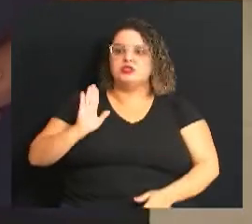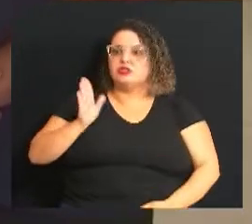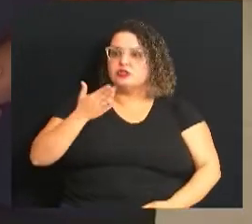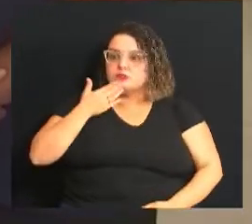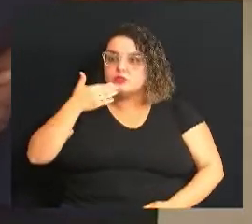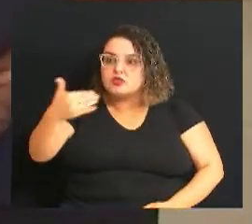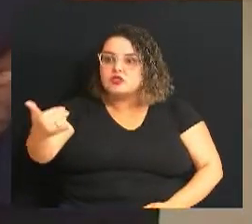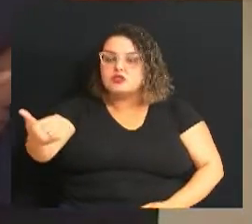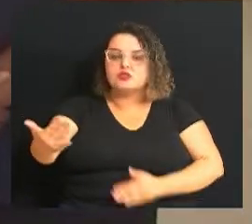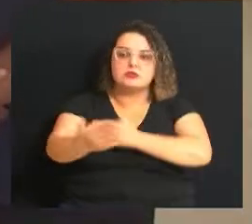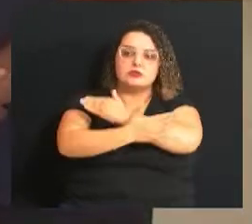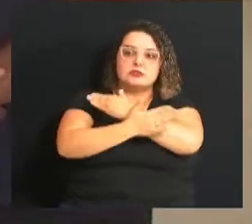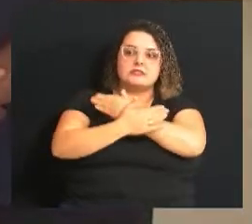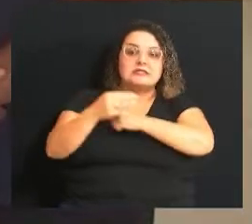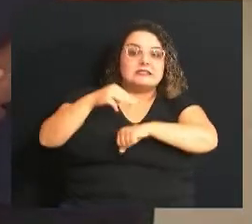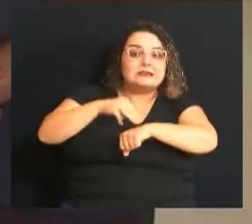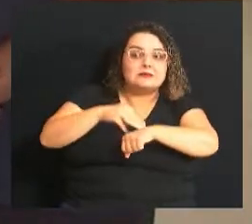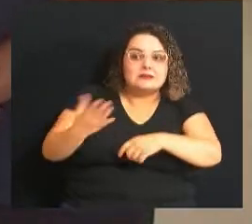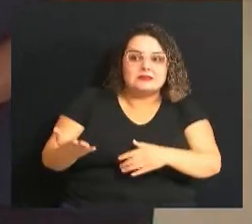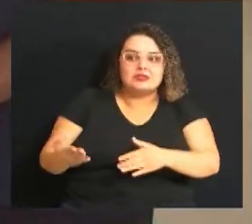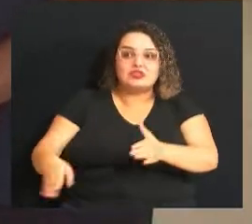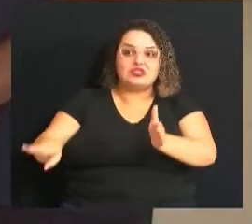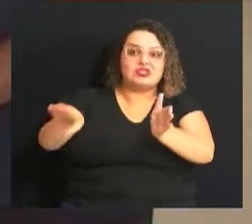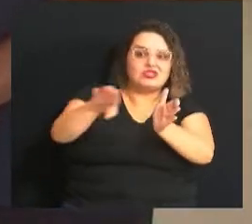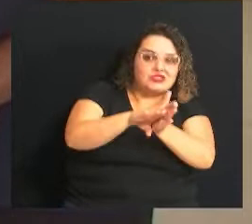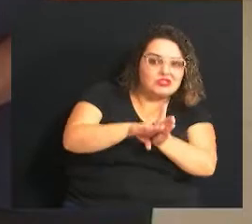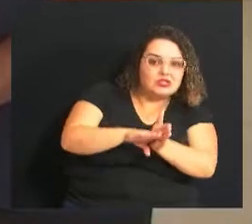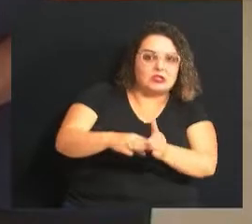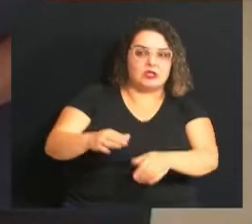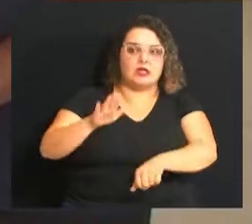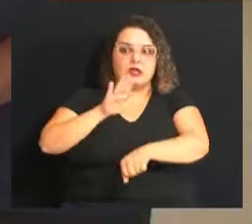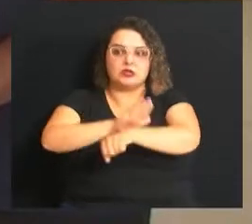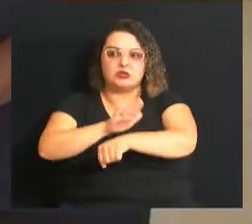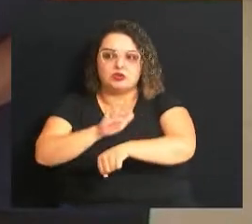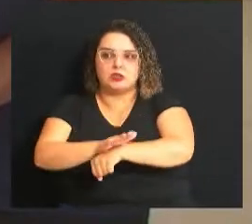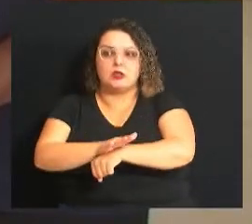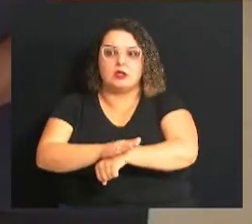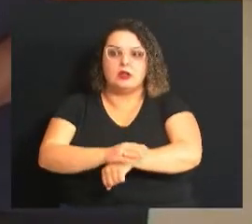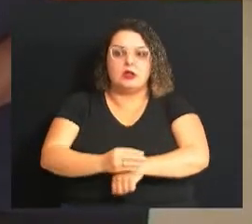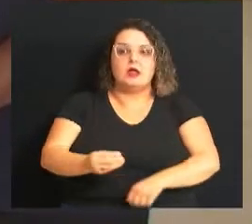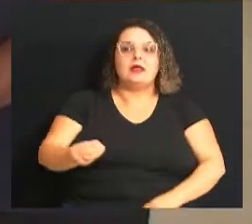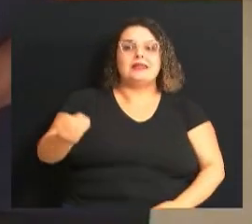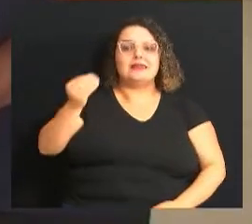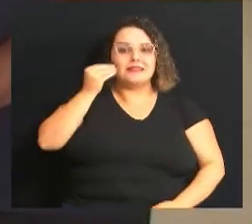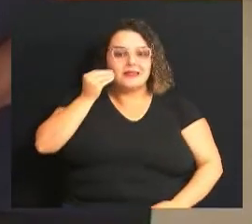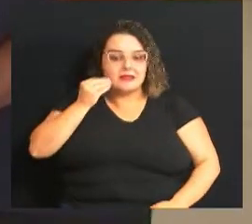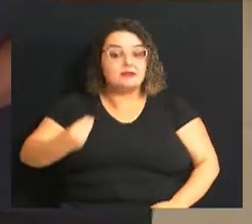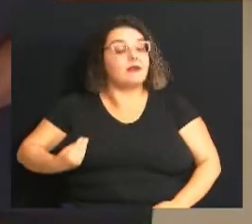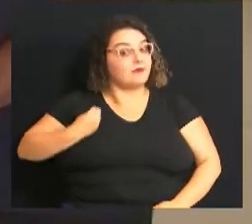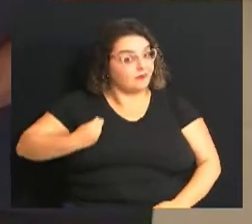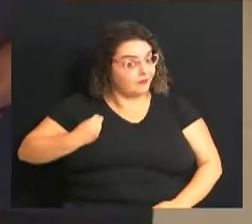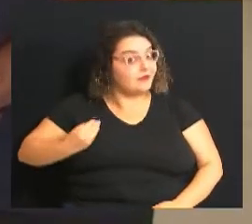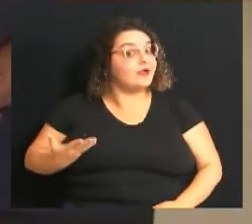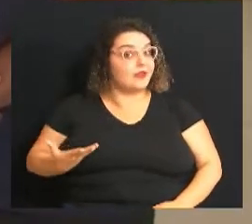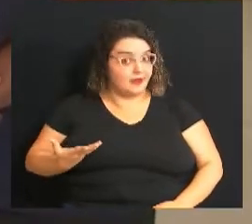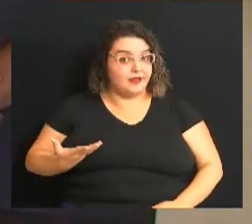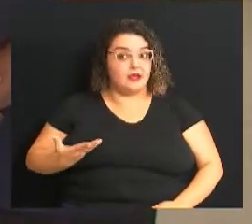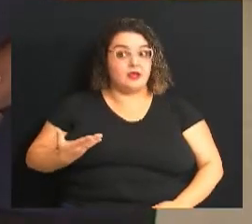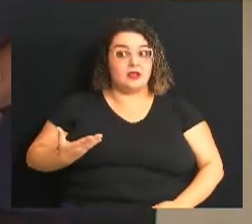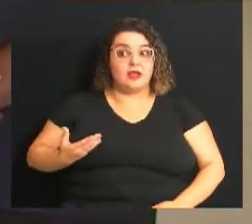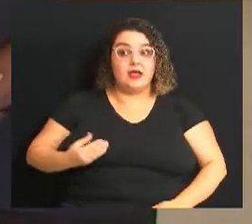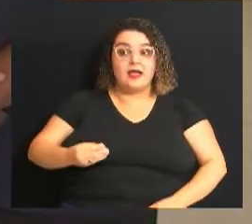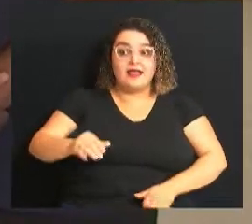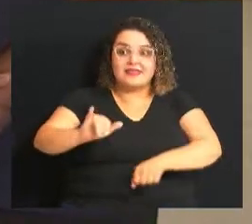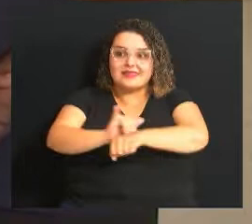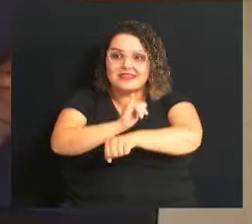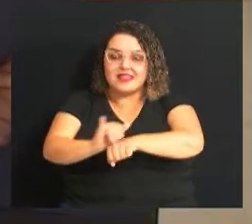entre esses minutinhos que tem entre chegar a ajuda, ela tem que tentar sobreviver. Então, eu costumo falar que são técnicas de sobrevivência